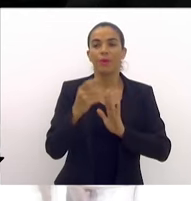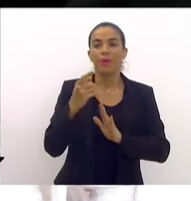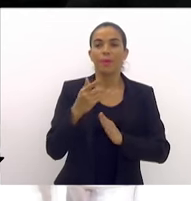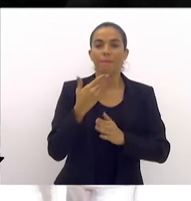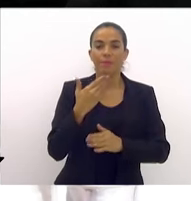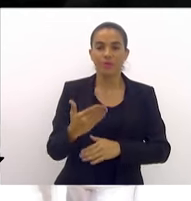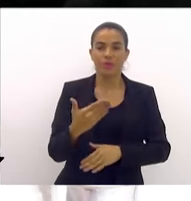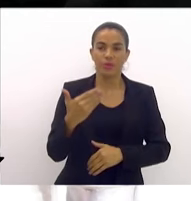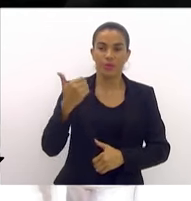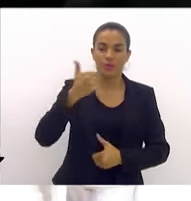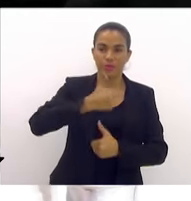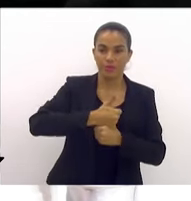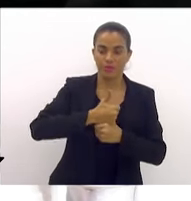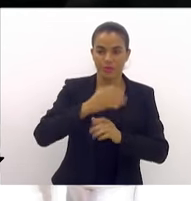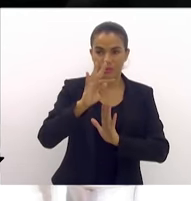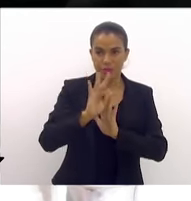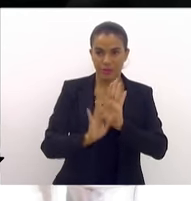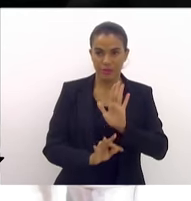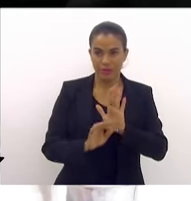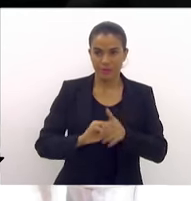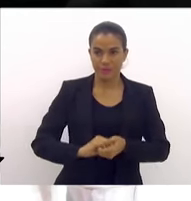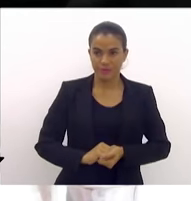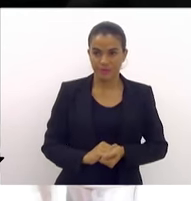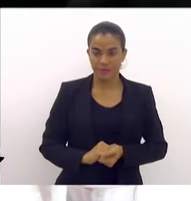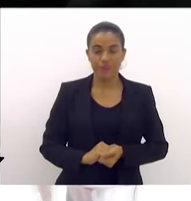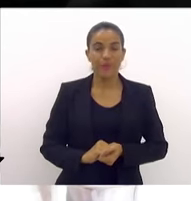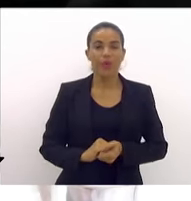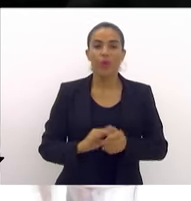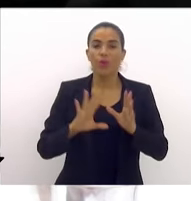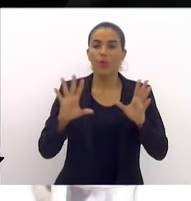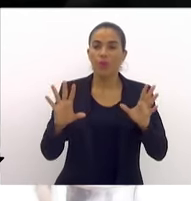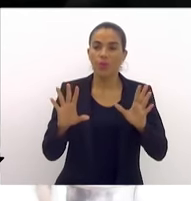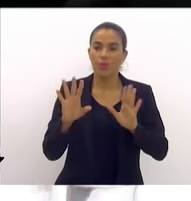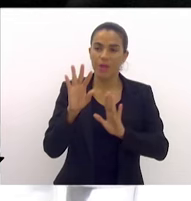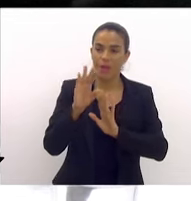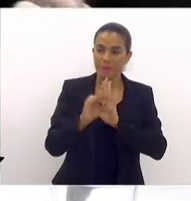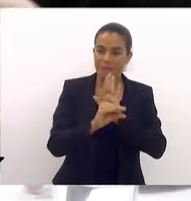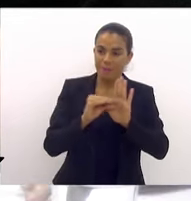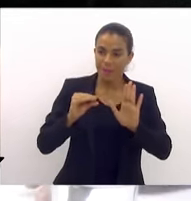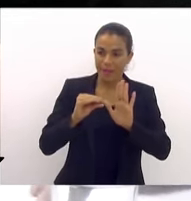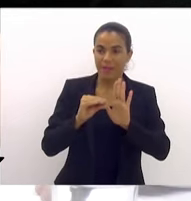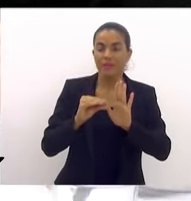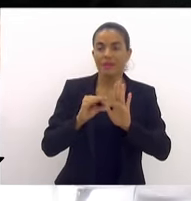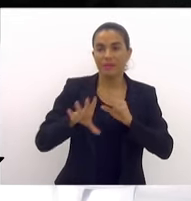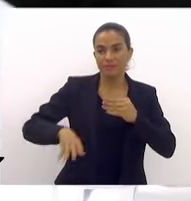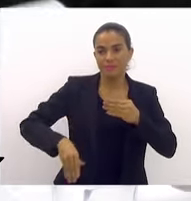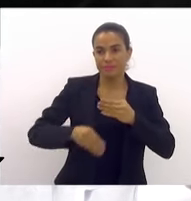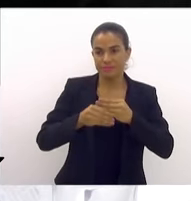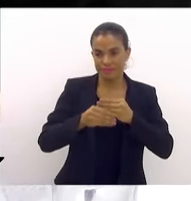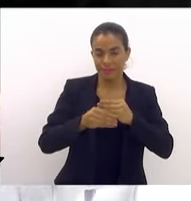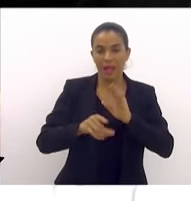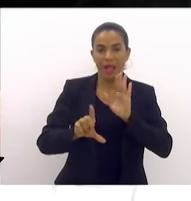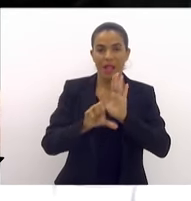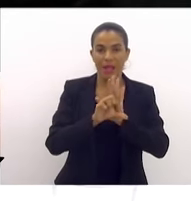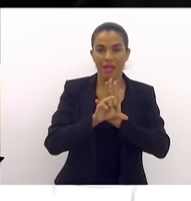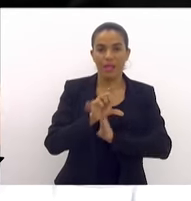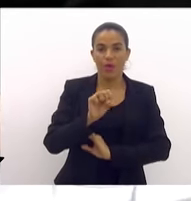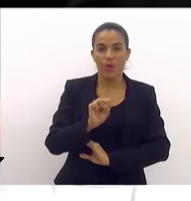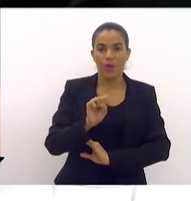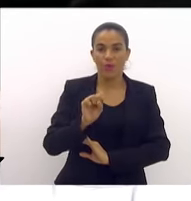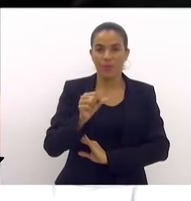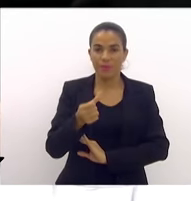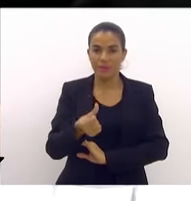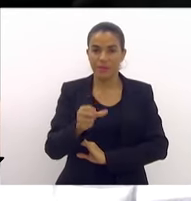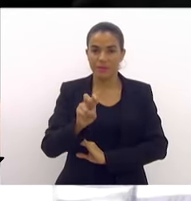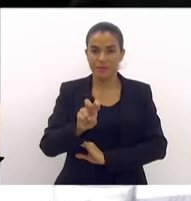substitutivo. Uma emenda aditiva para alterar a emenda da Lei